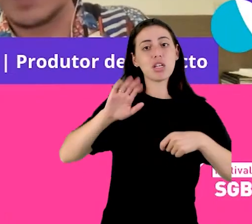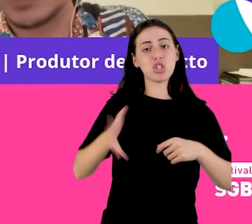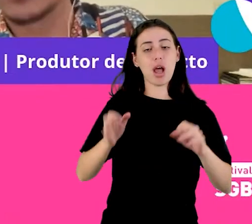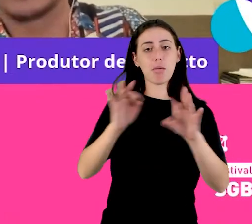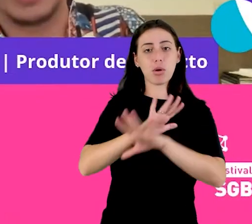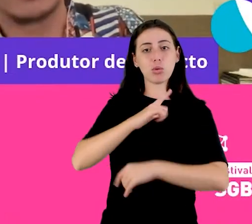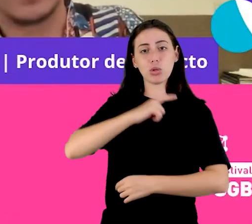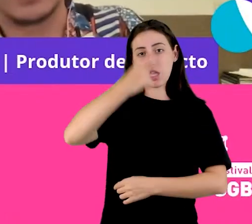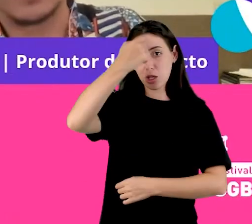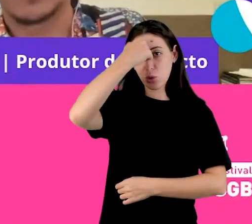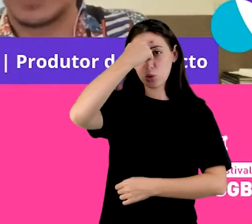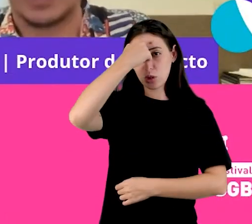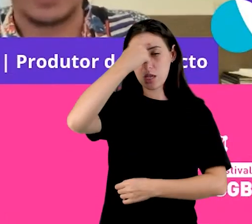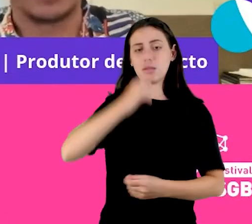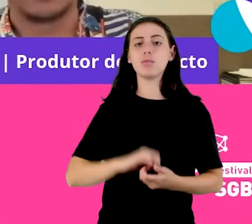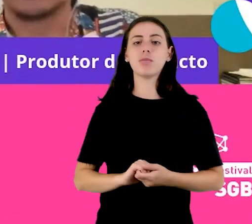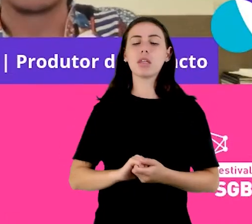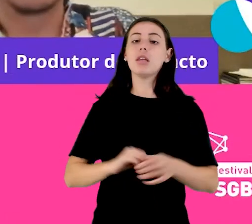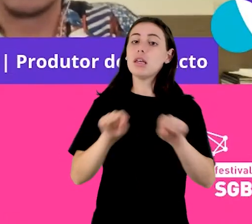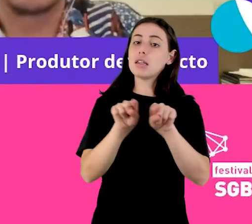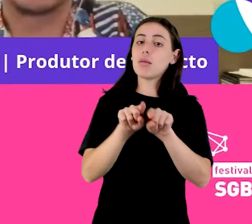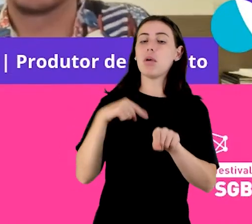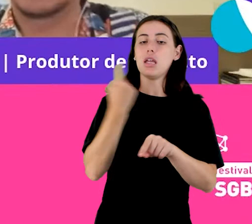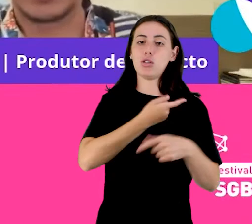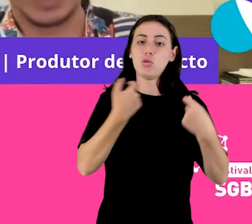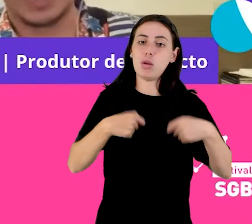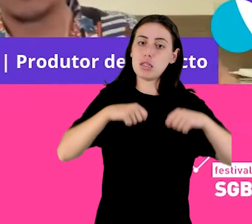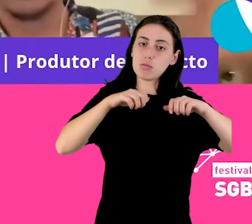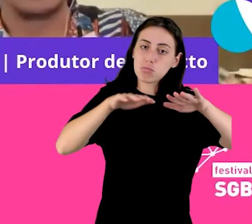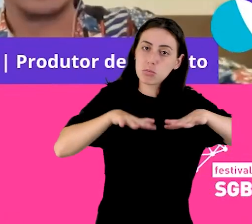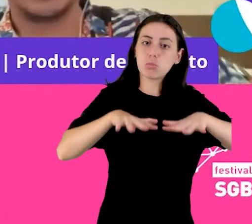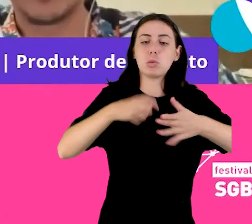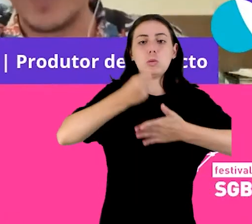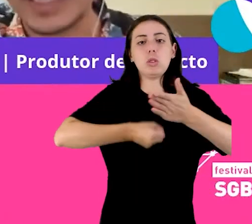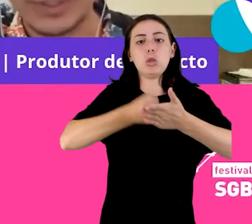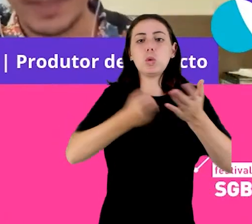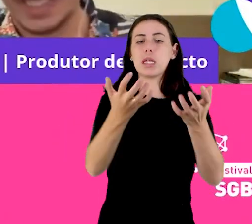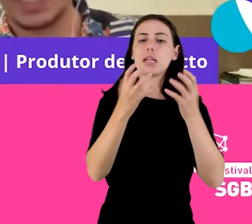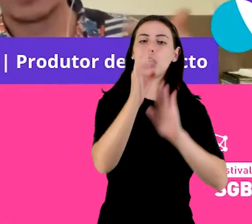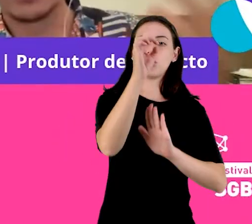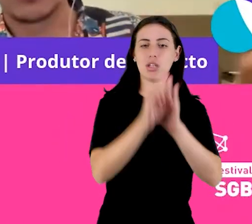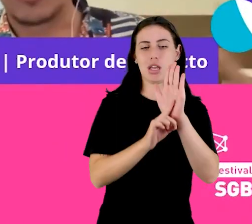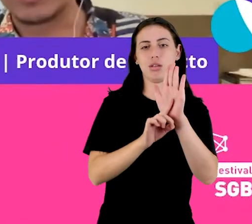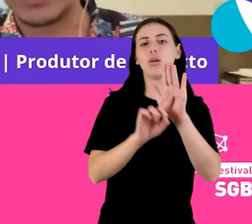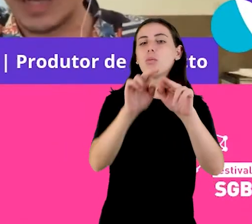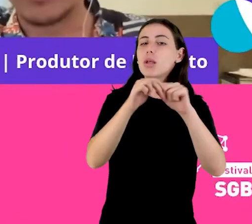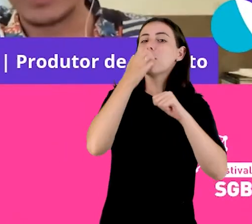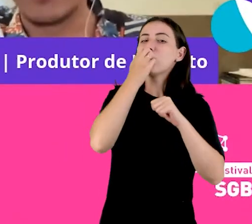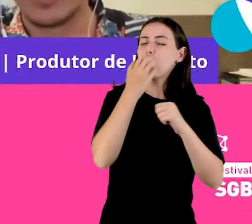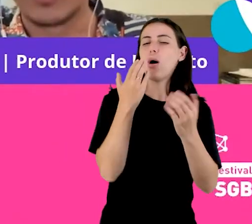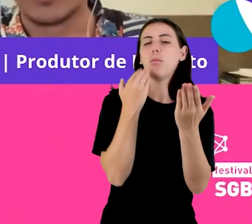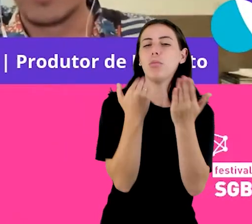não respeitar nome social, sabe? Como? Não respeitar o nome social, proibir acesso de banheiros. São coisas assim